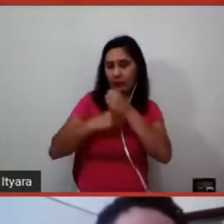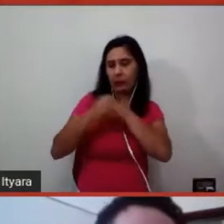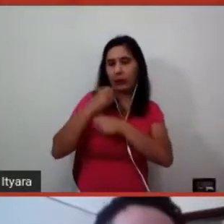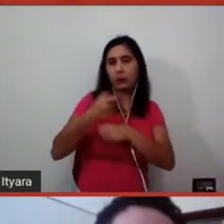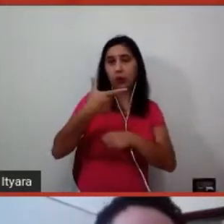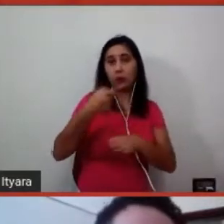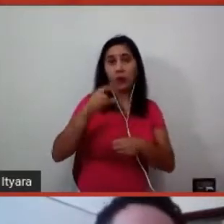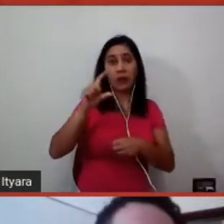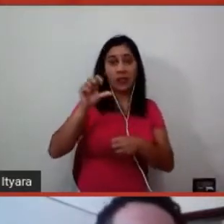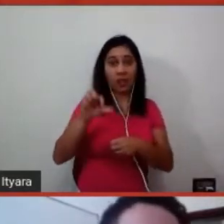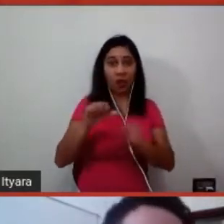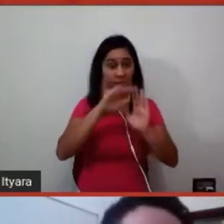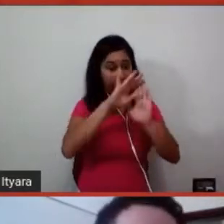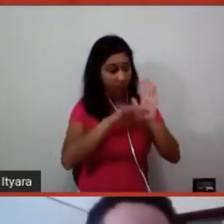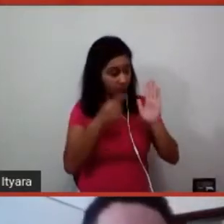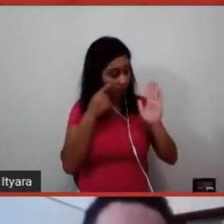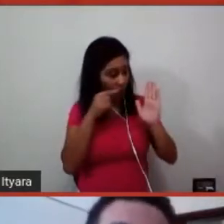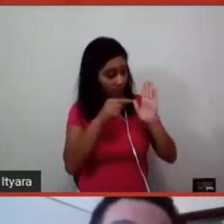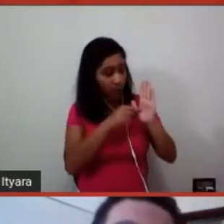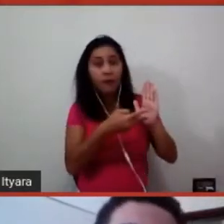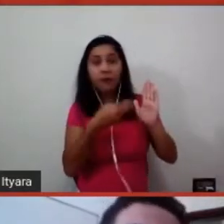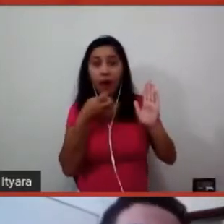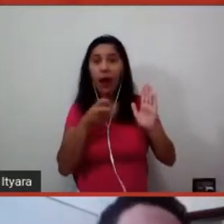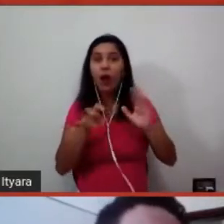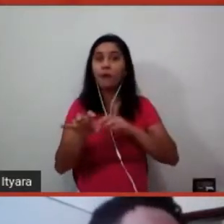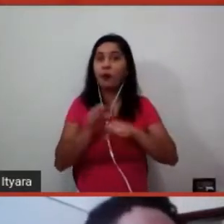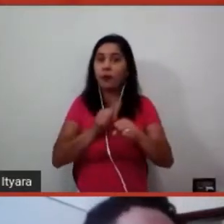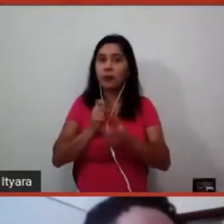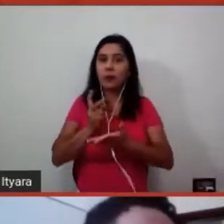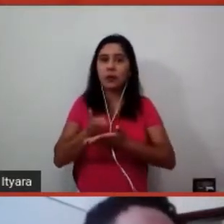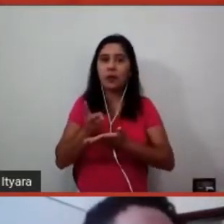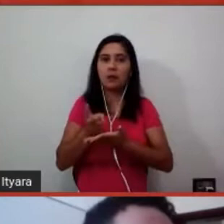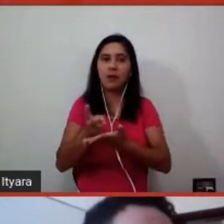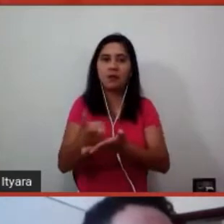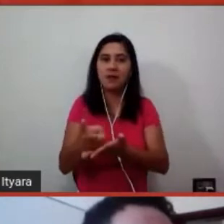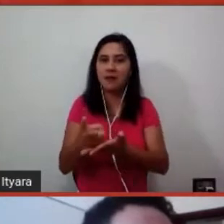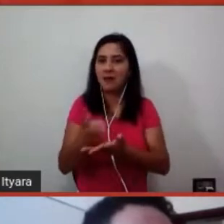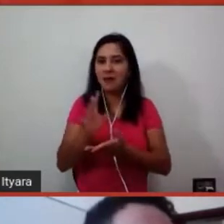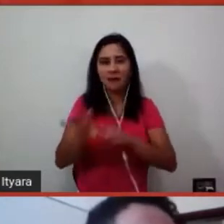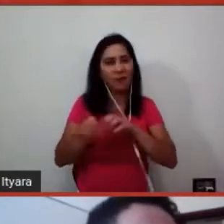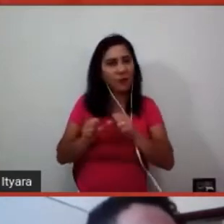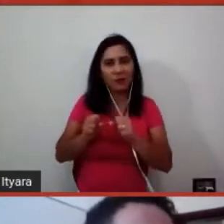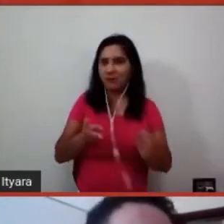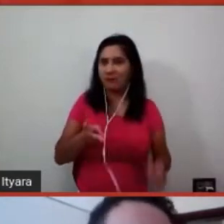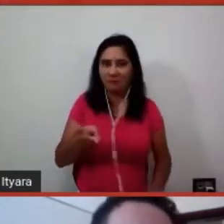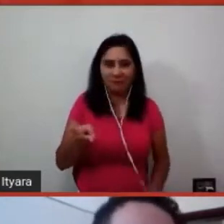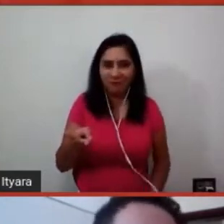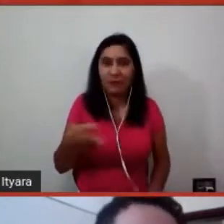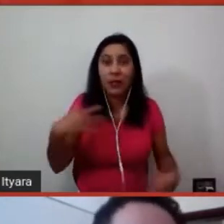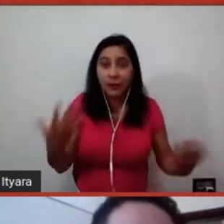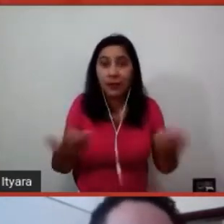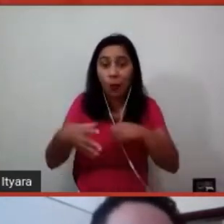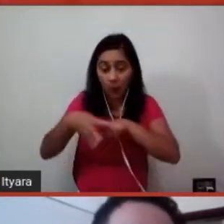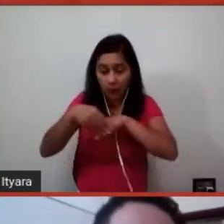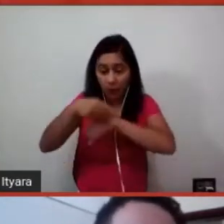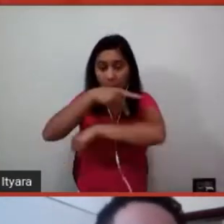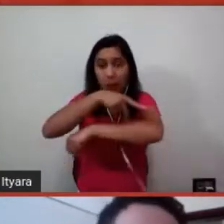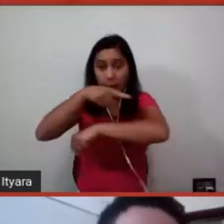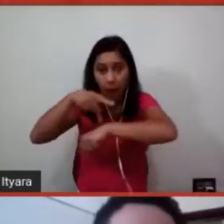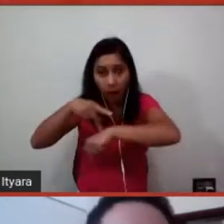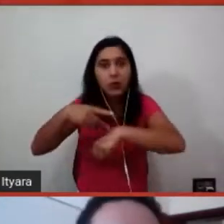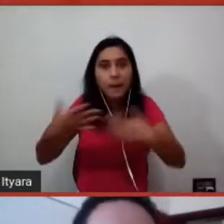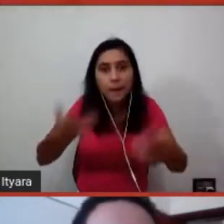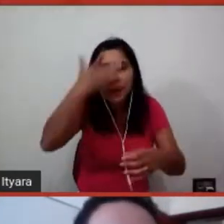destacam bastante essa questão de formação permanente. Então, essa questão do conhecimento pedagógico, pô, os nossos engenheiros